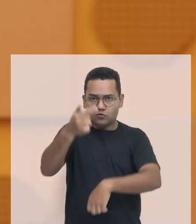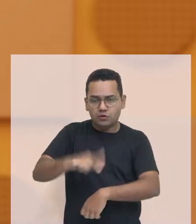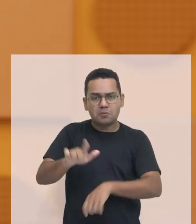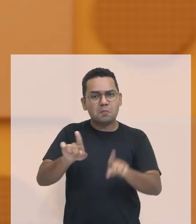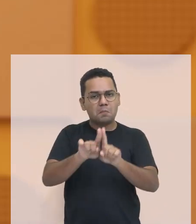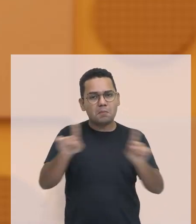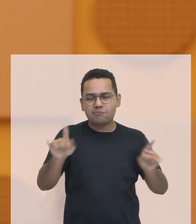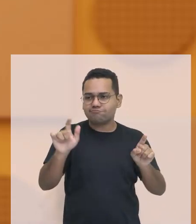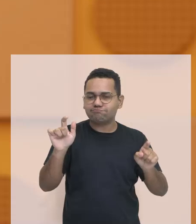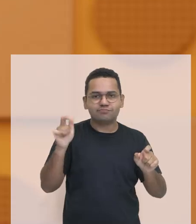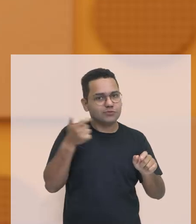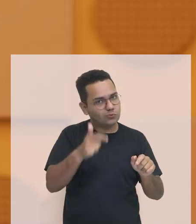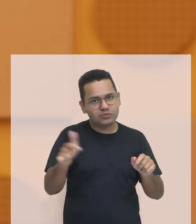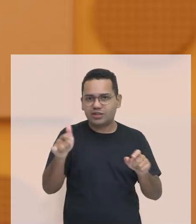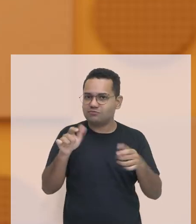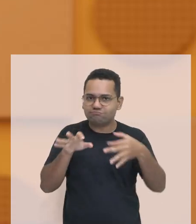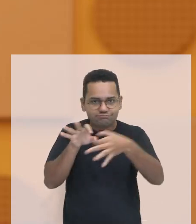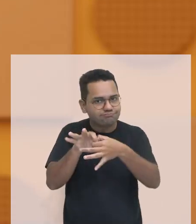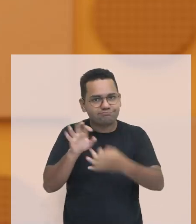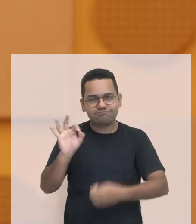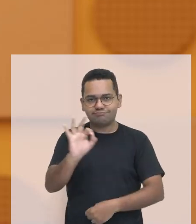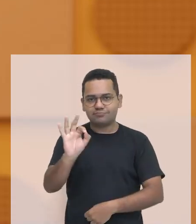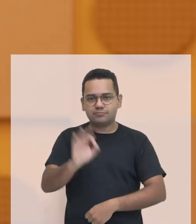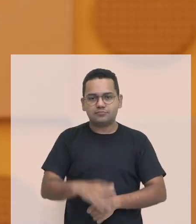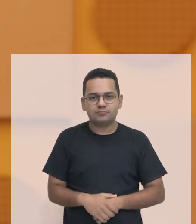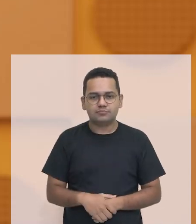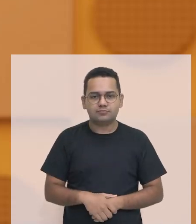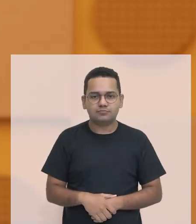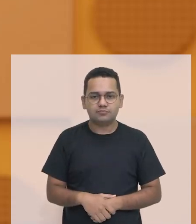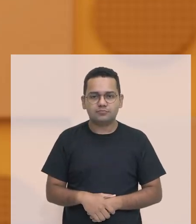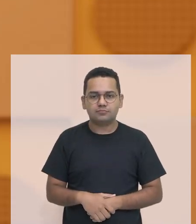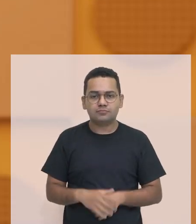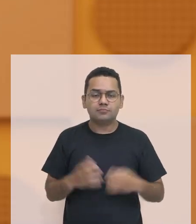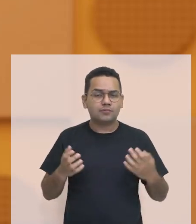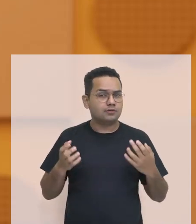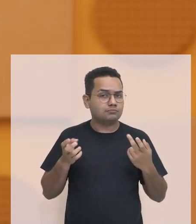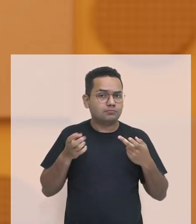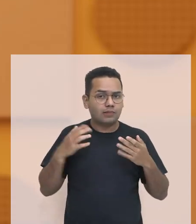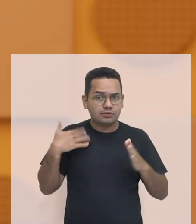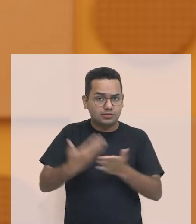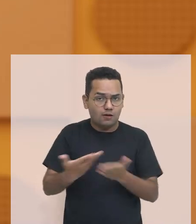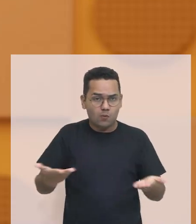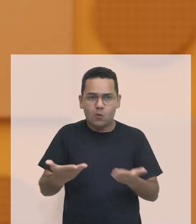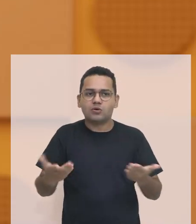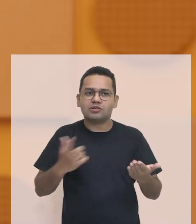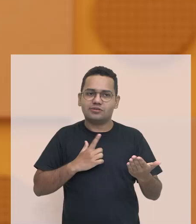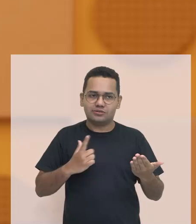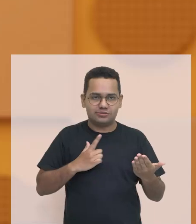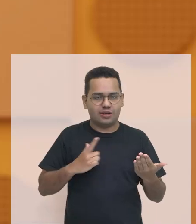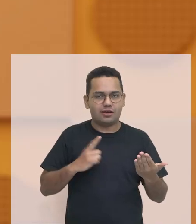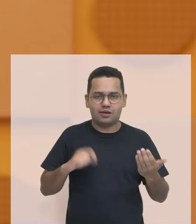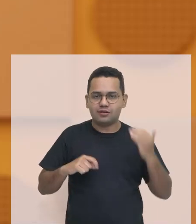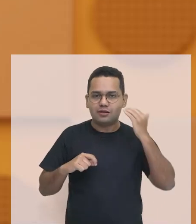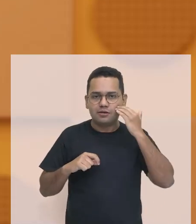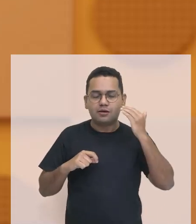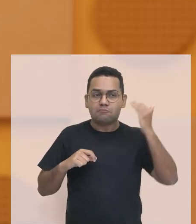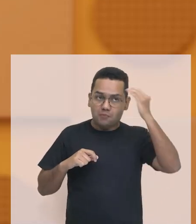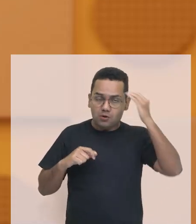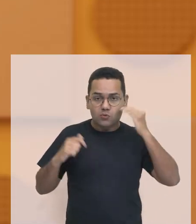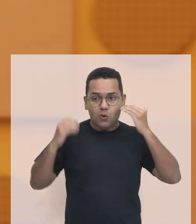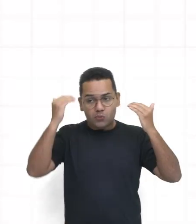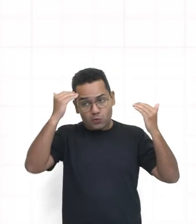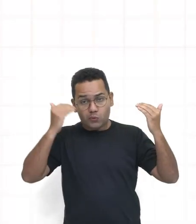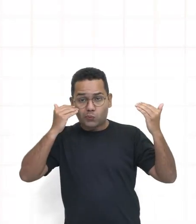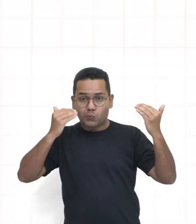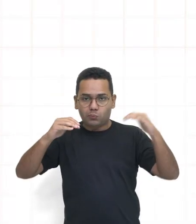não houve a reunificação, certo? E a Coreia continua separada até hoje. Vamos observar quais foram as consequências da